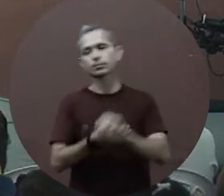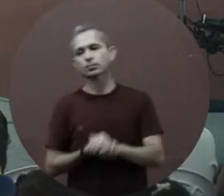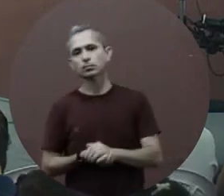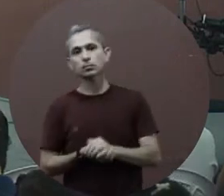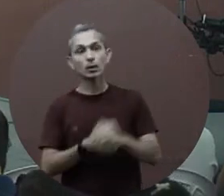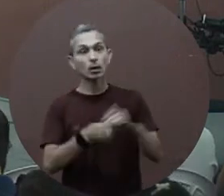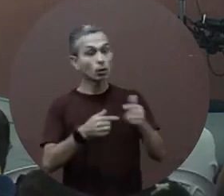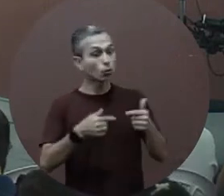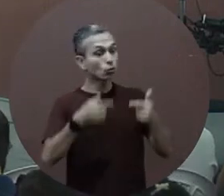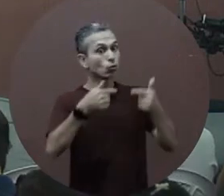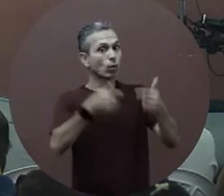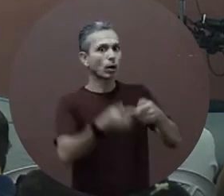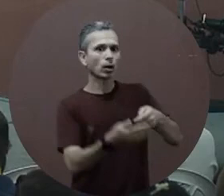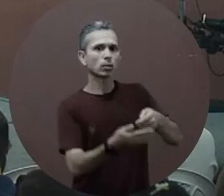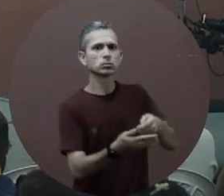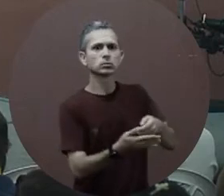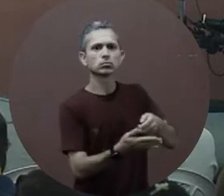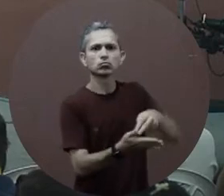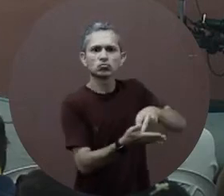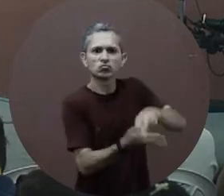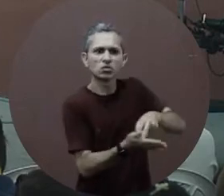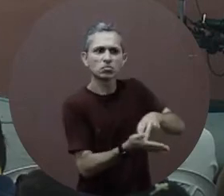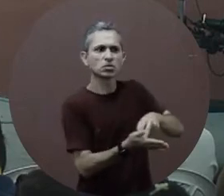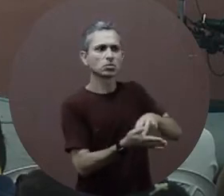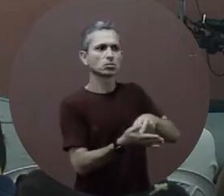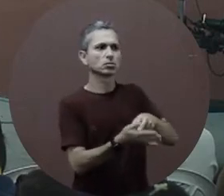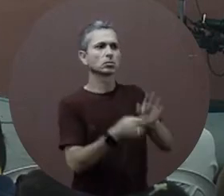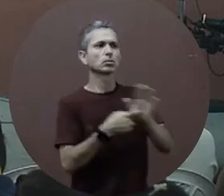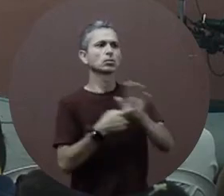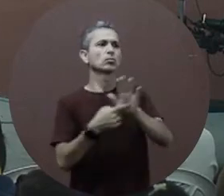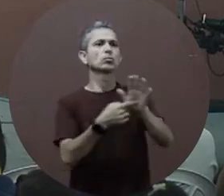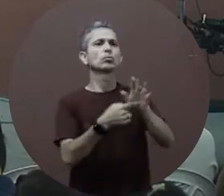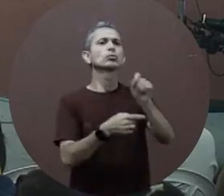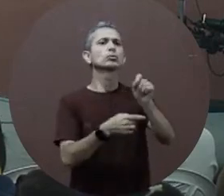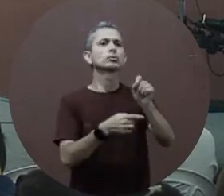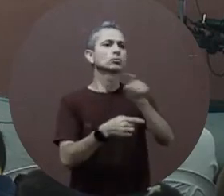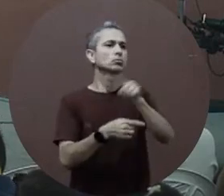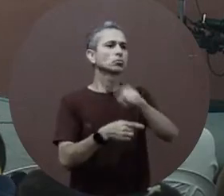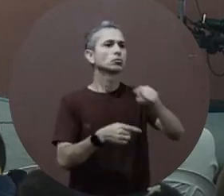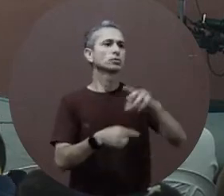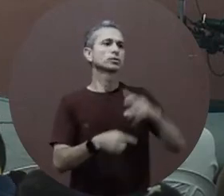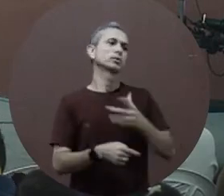uma evidência de que você foi salvo. É isso que ele está dizendo.